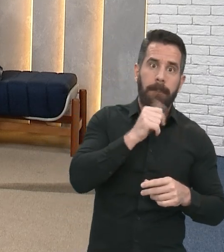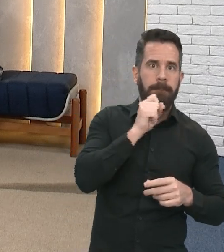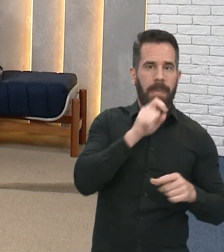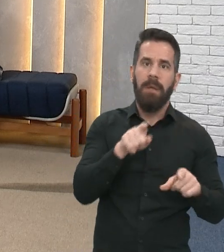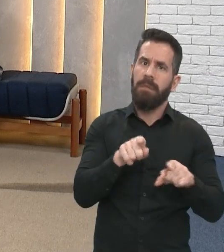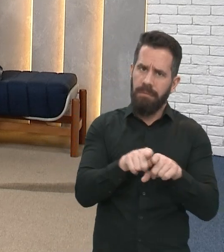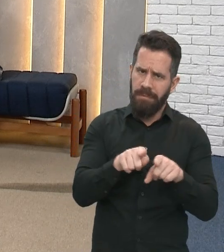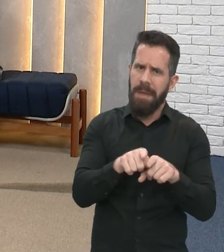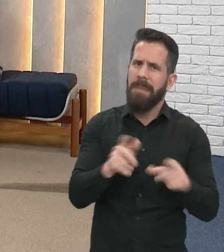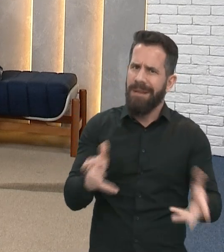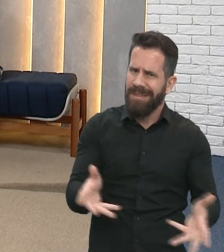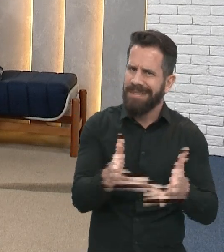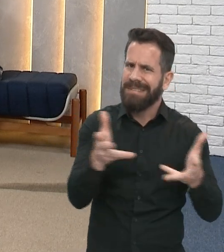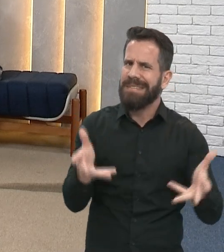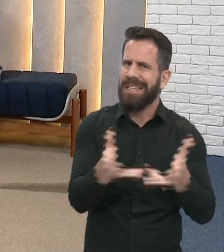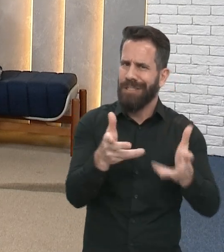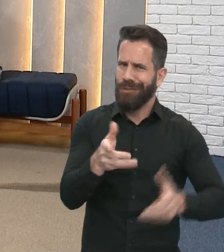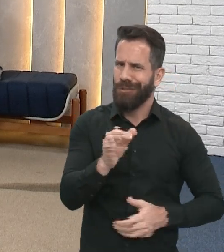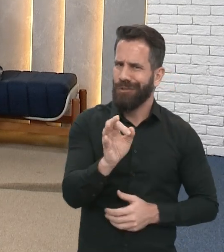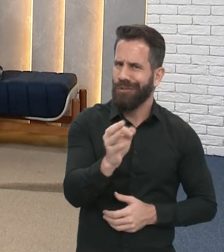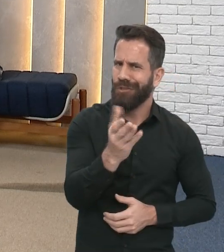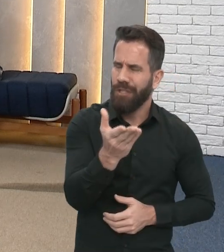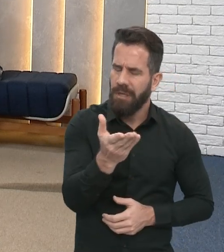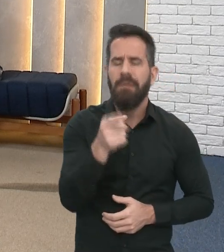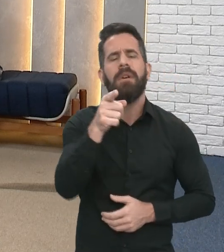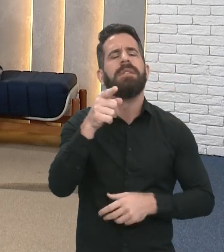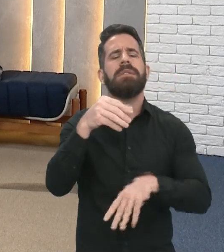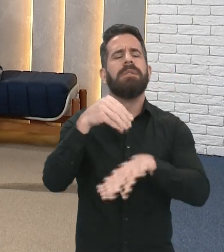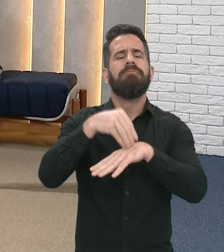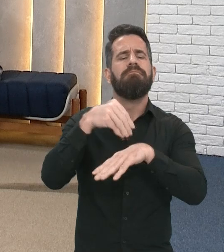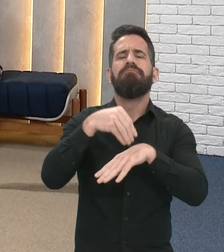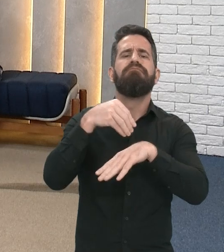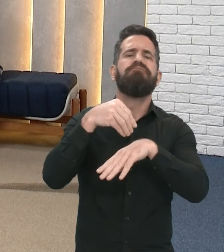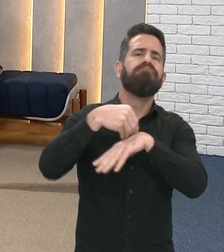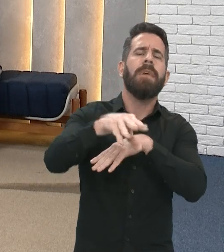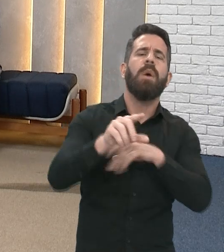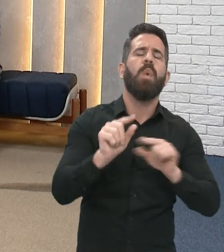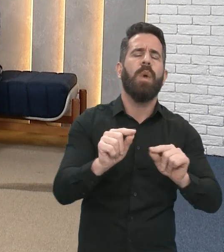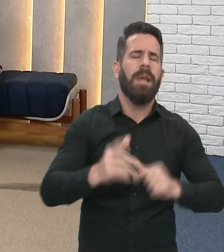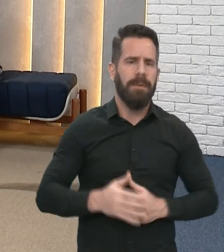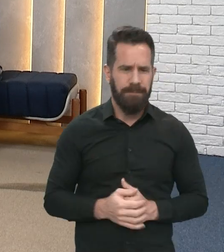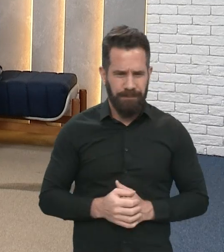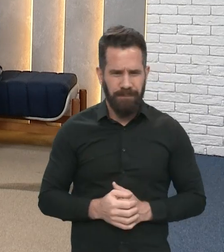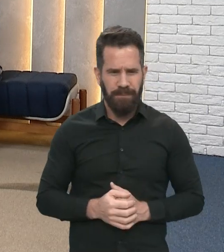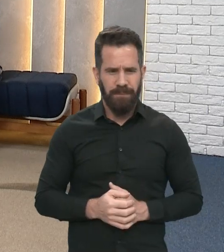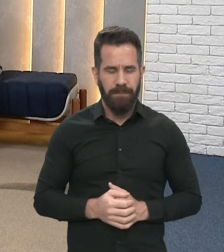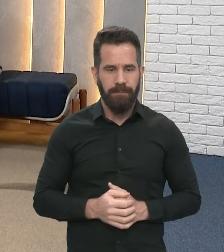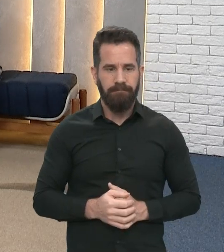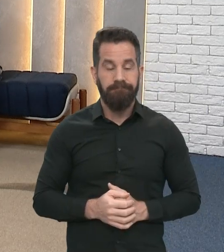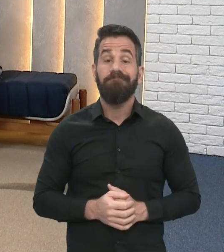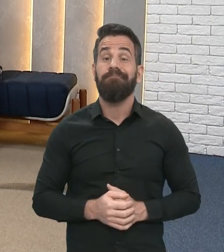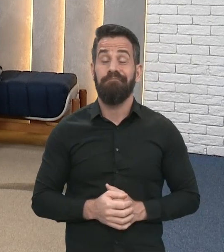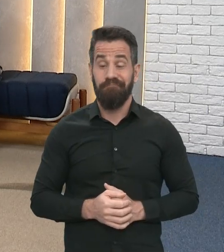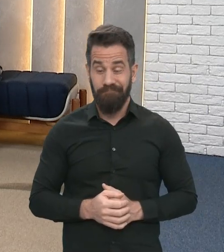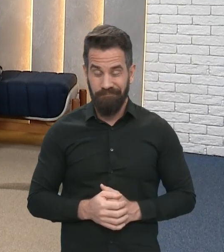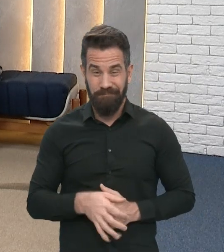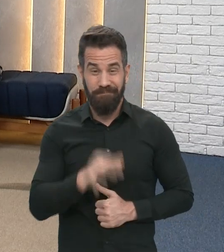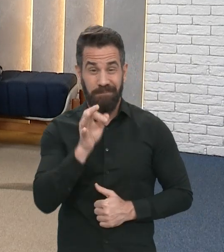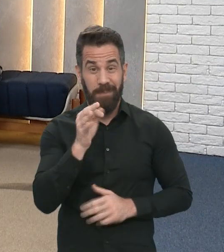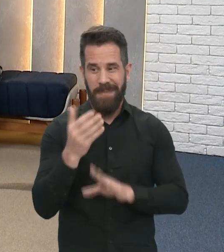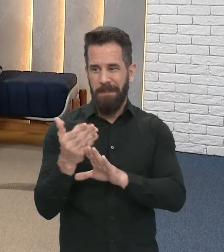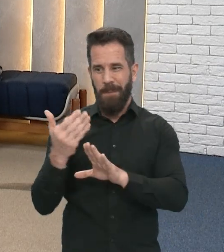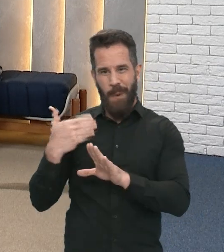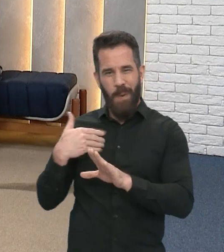Mariana. O que você pode dizer a respeito disso? Inclusive, a gente fez um post sobre isso no Instagram, sobre